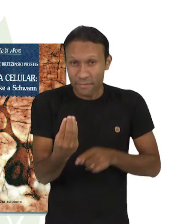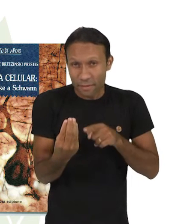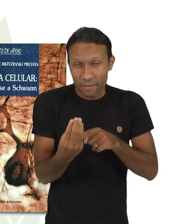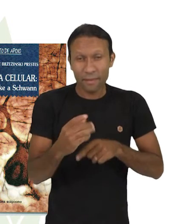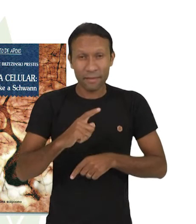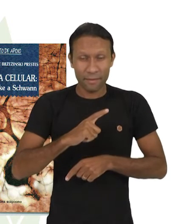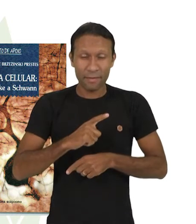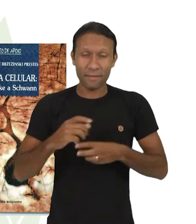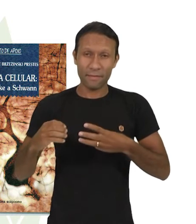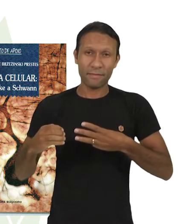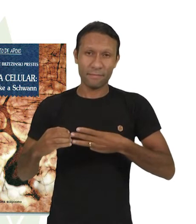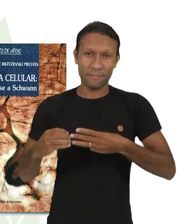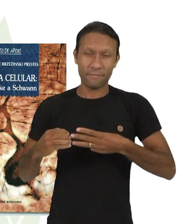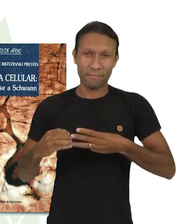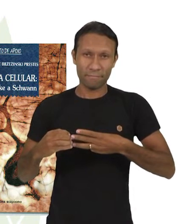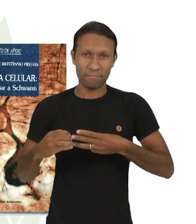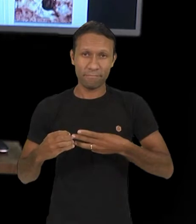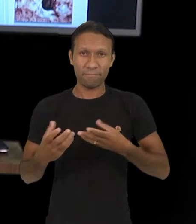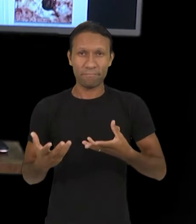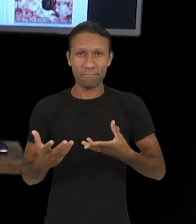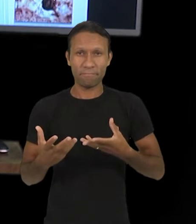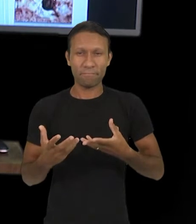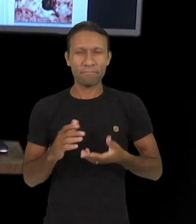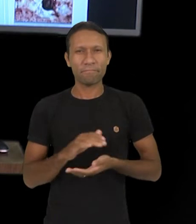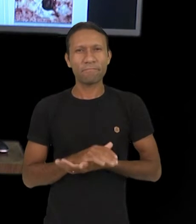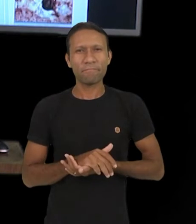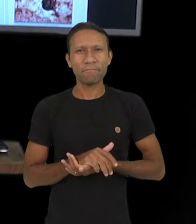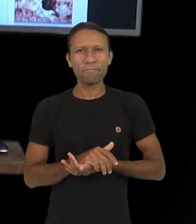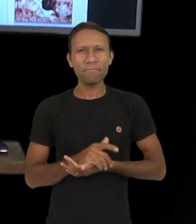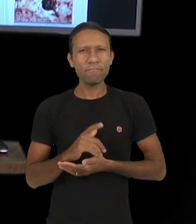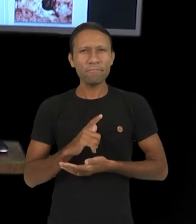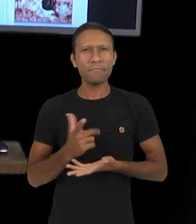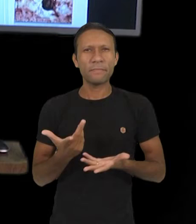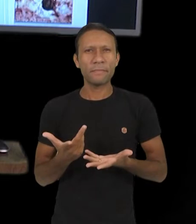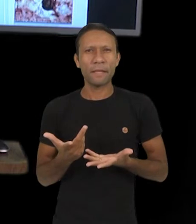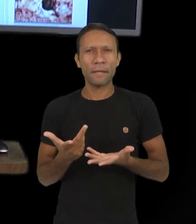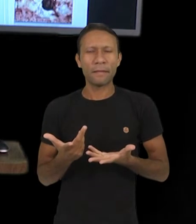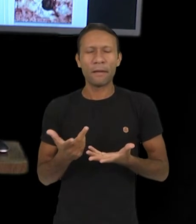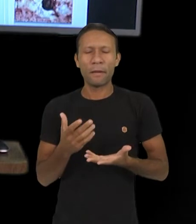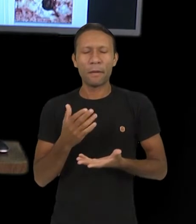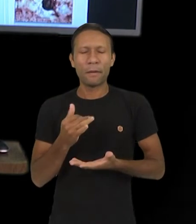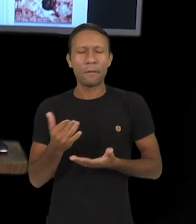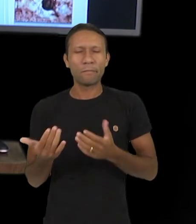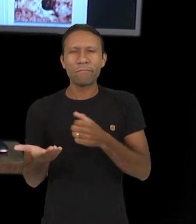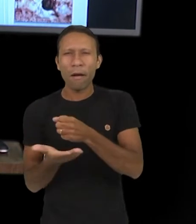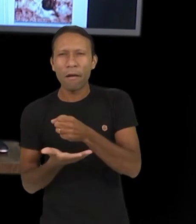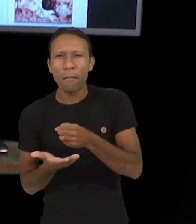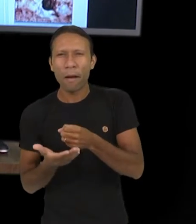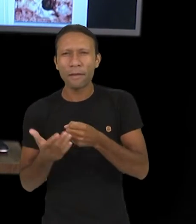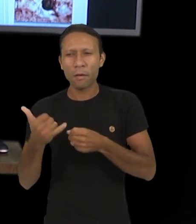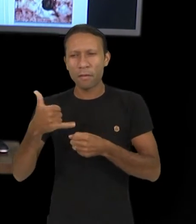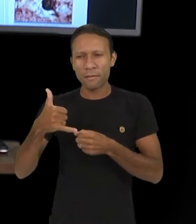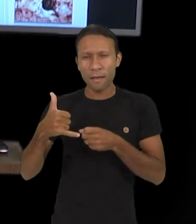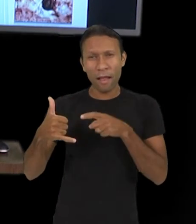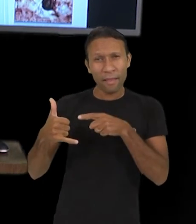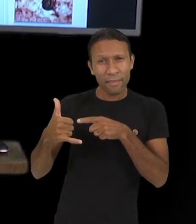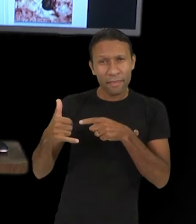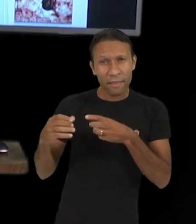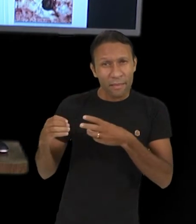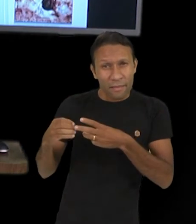composto de células. Então, usando como base a teoria celular, você tira o vírus